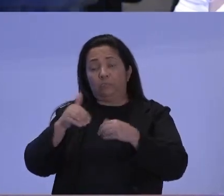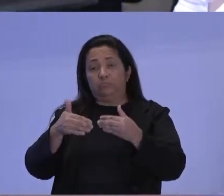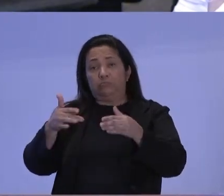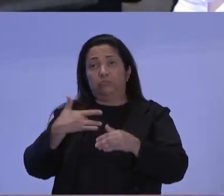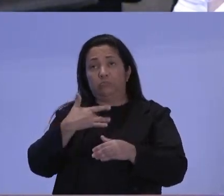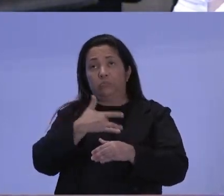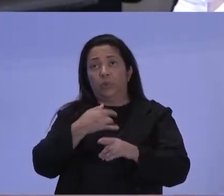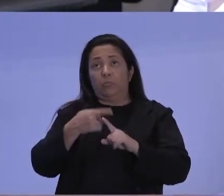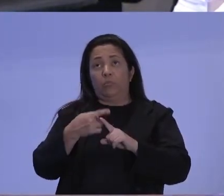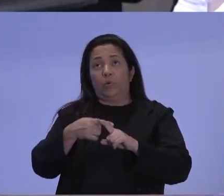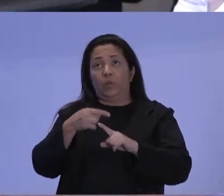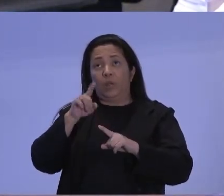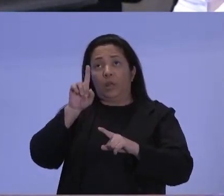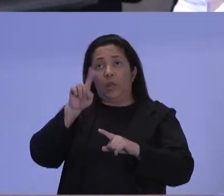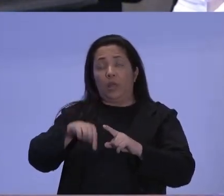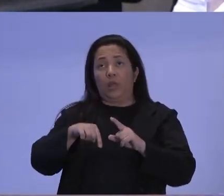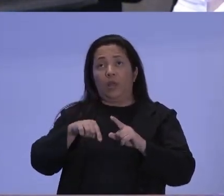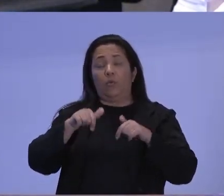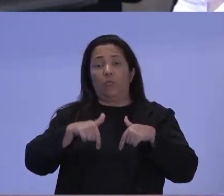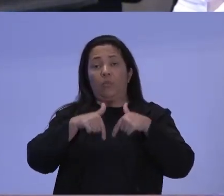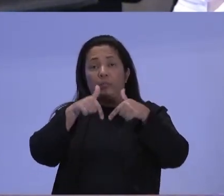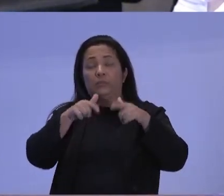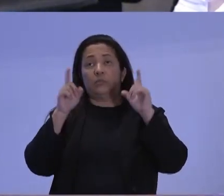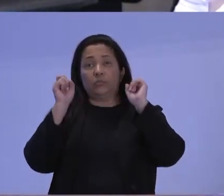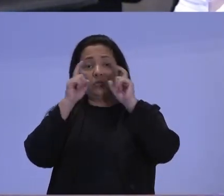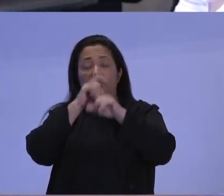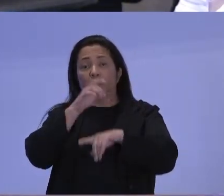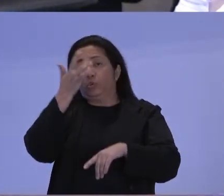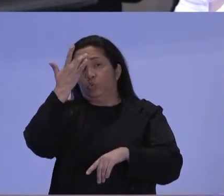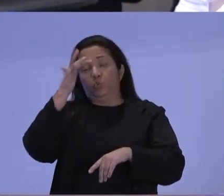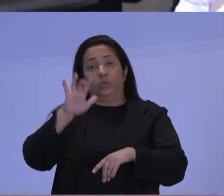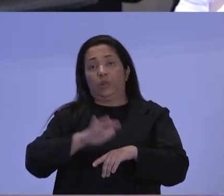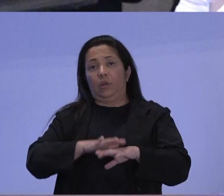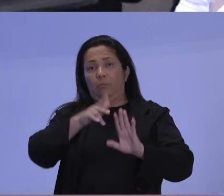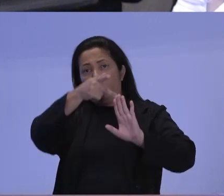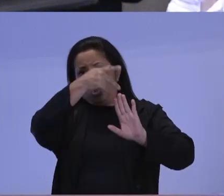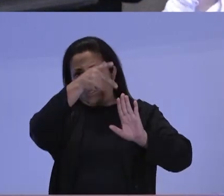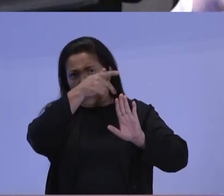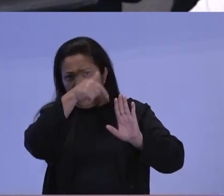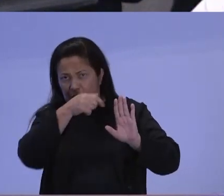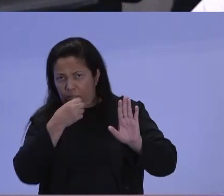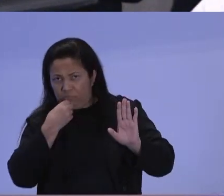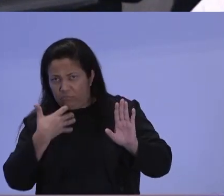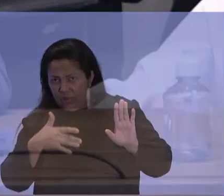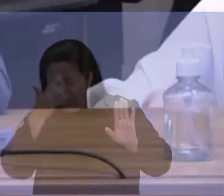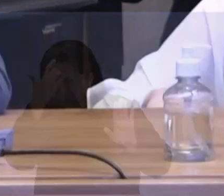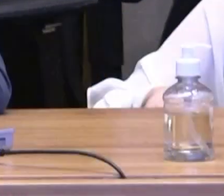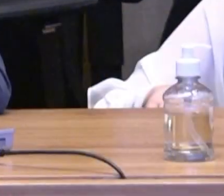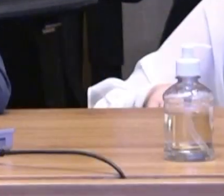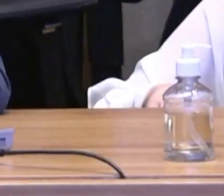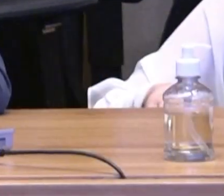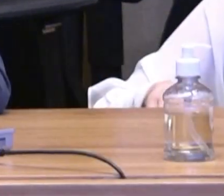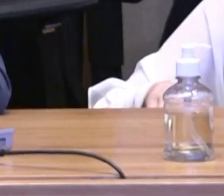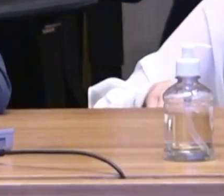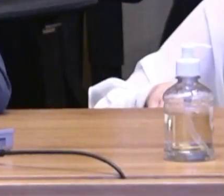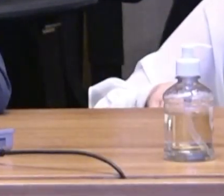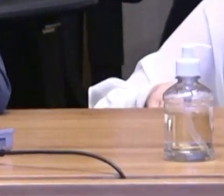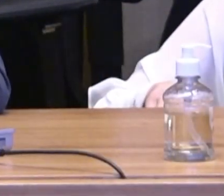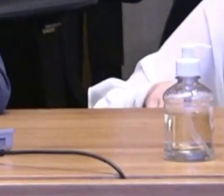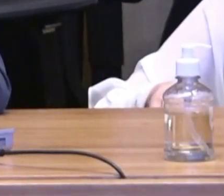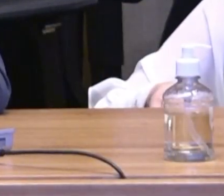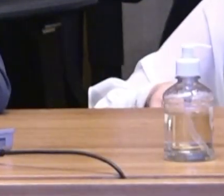execução, né, ministro? Uma dificuldade. Eu não sei como é que vocês estão com essa portaria, se está fácil, né? Se a gestão... Mas talvez